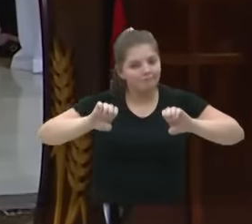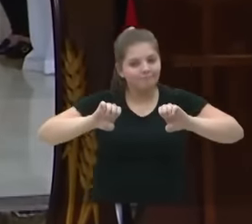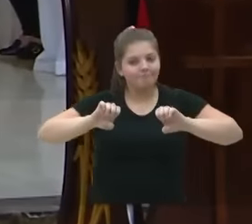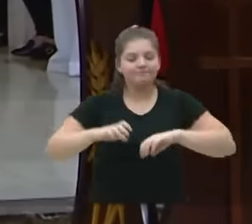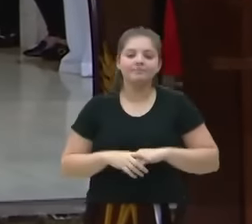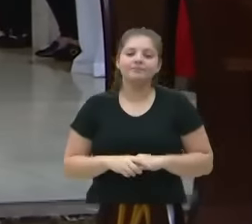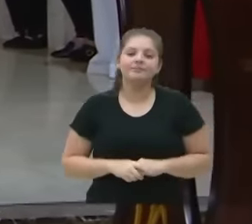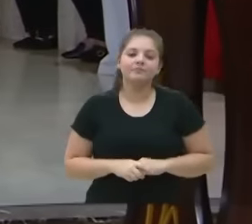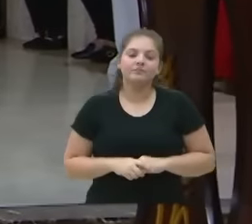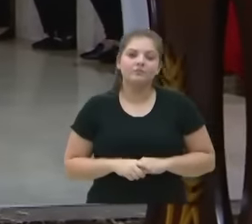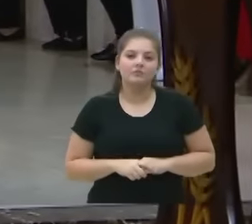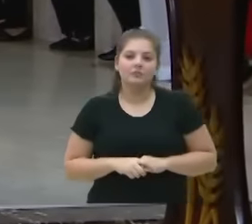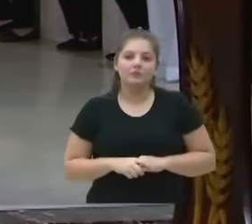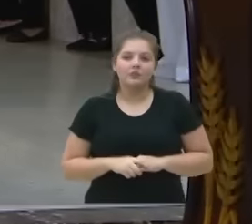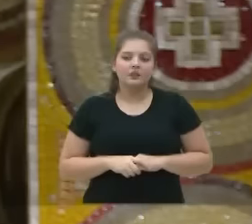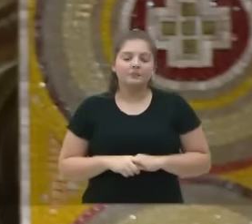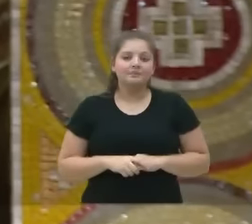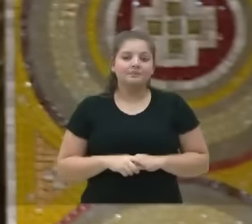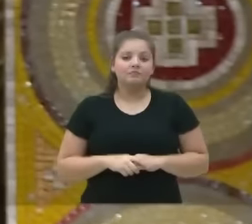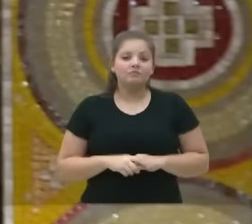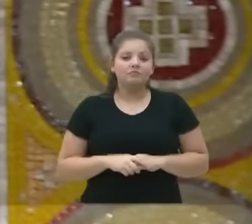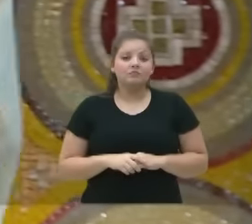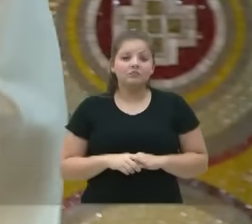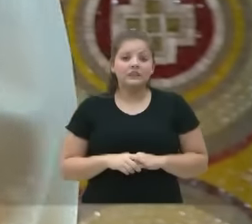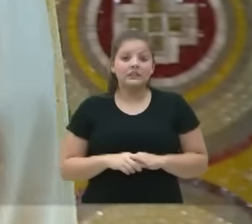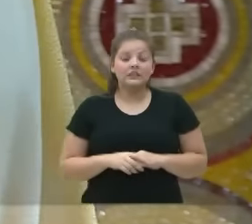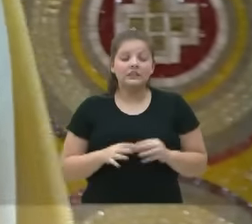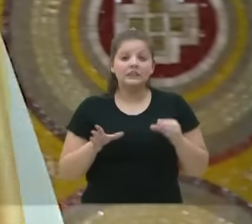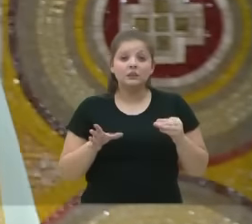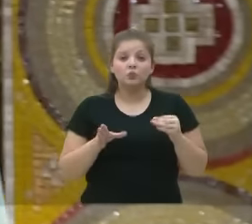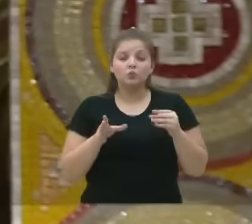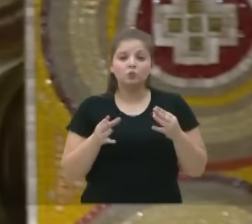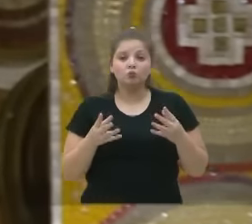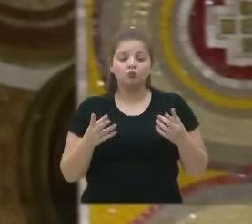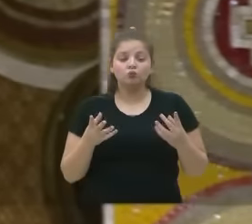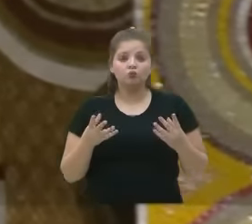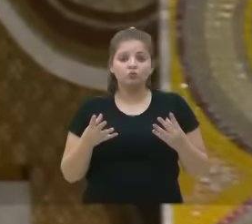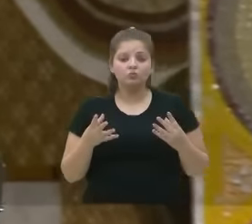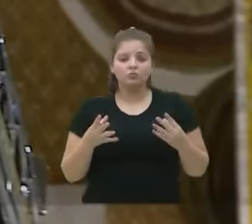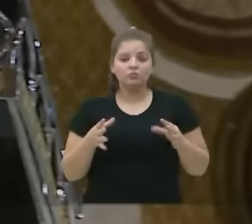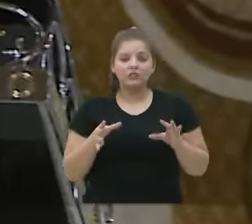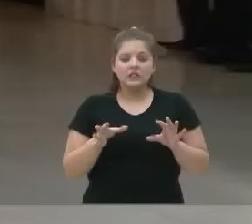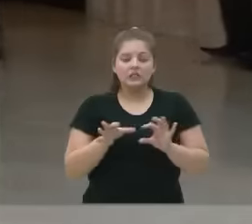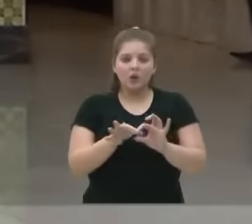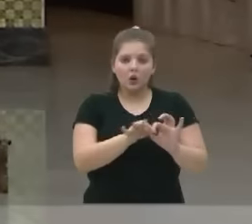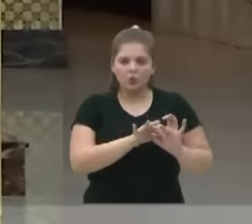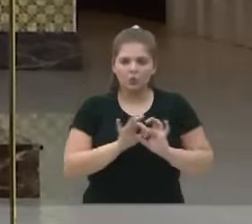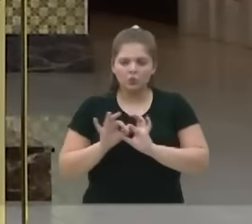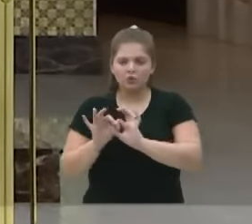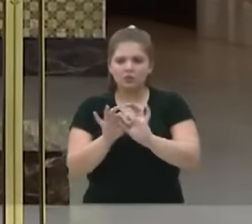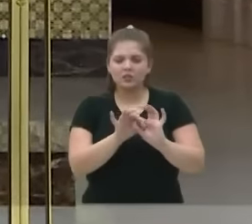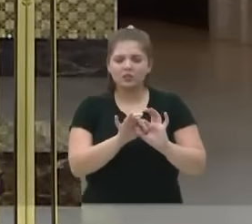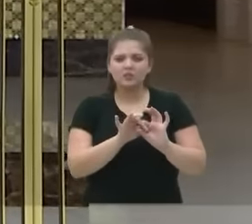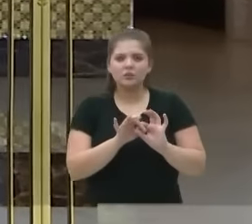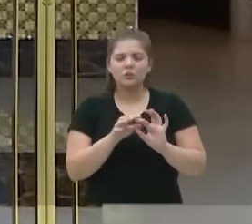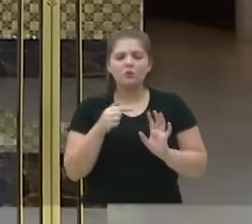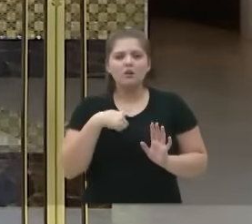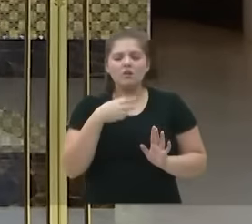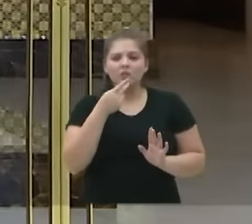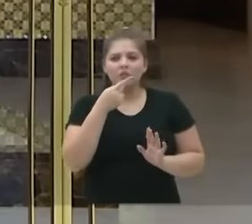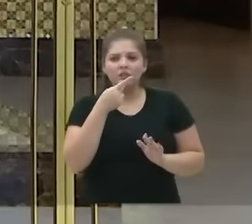precisando. E é nesse contexto, meus irmãos, que eu digo e vi aqui, eu não fiz pouco